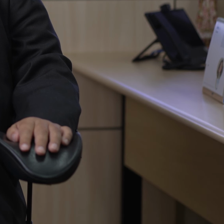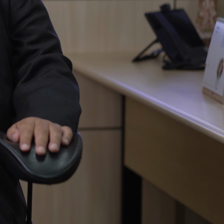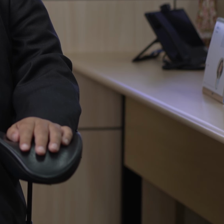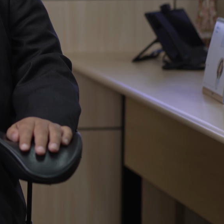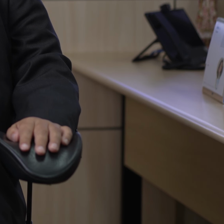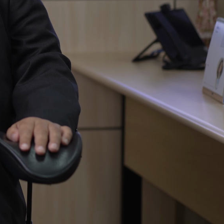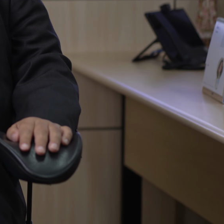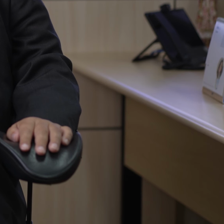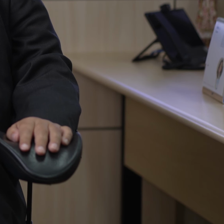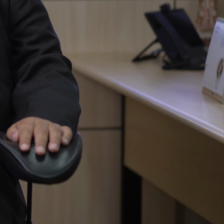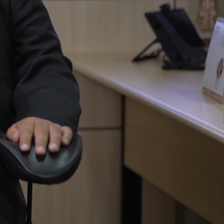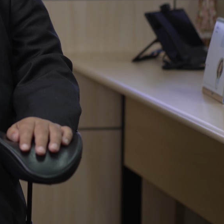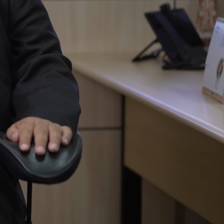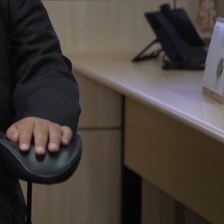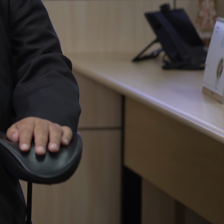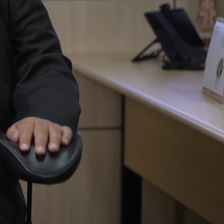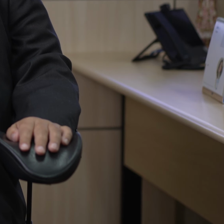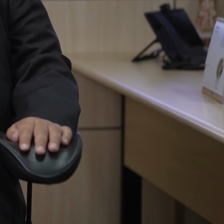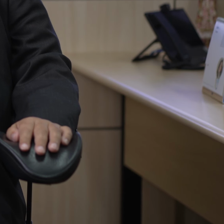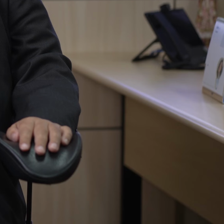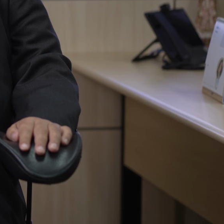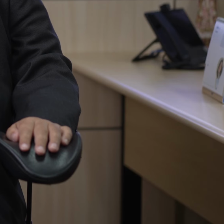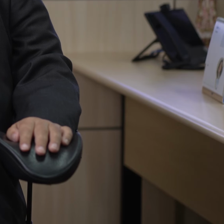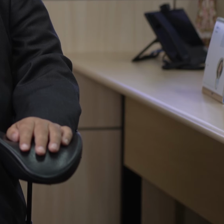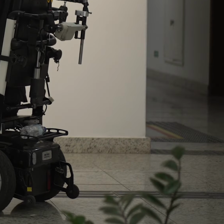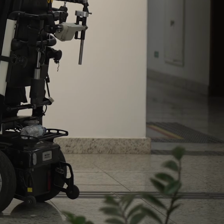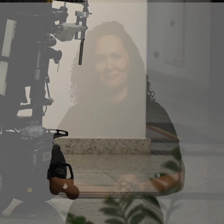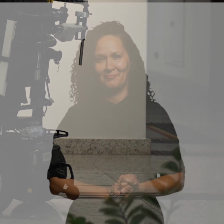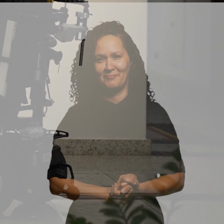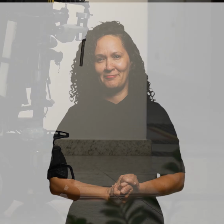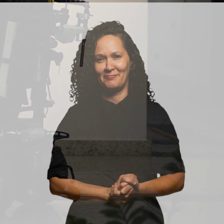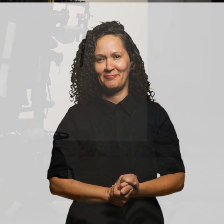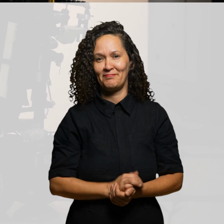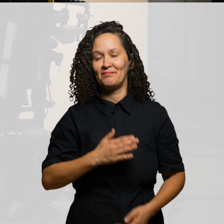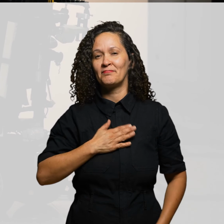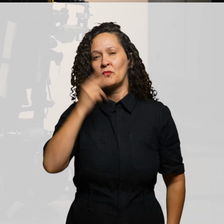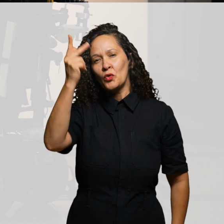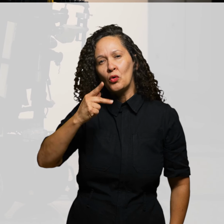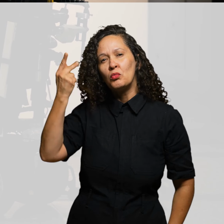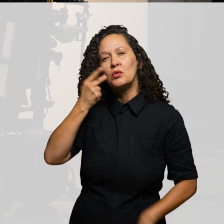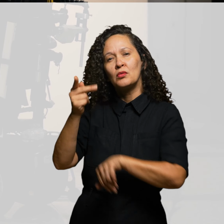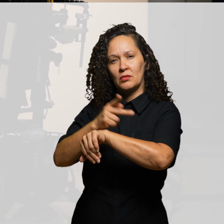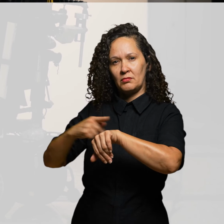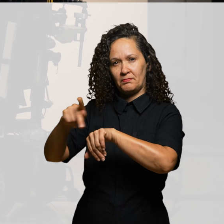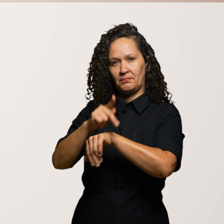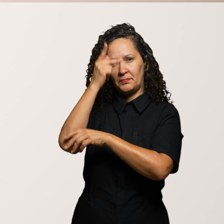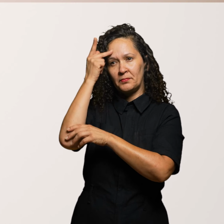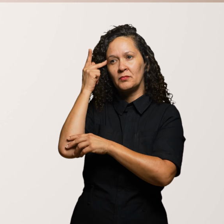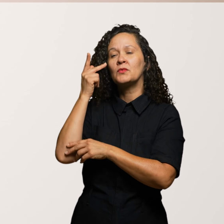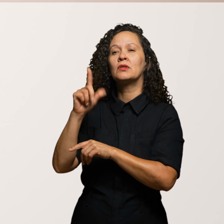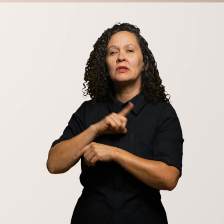calça jeans azul. Sua cadeira tem controle adaptado próximo à boca. Eu, como procurador da República, as pessoas